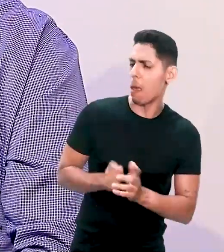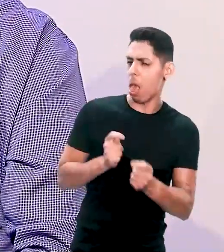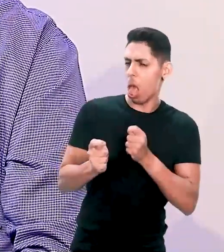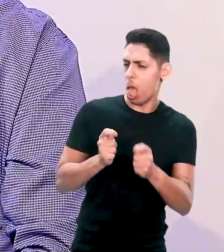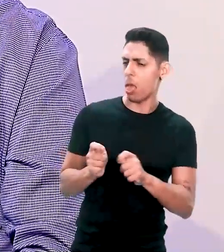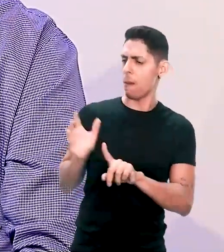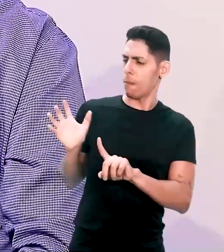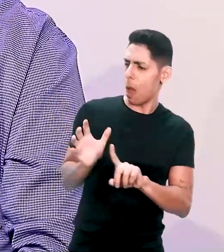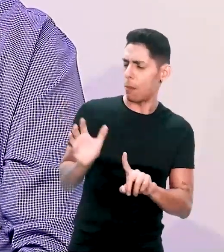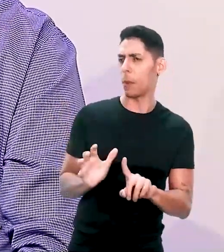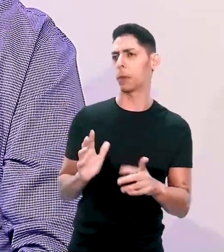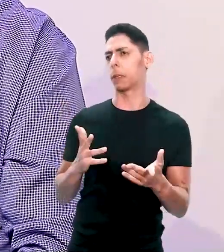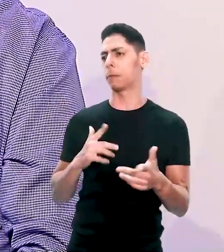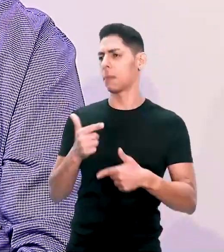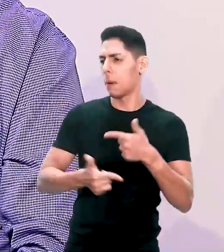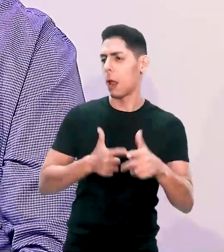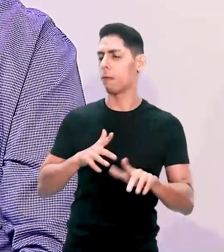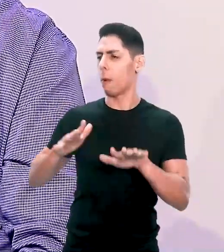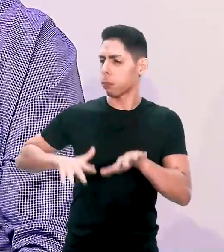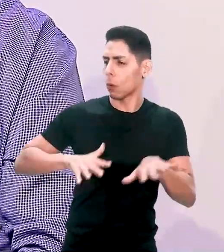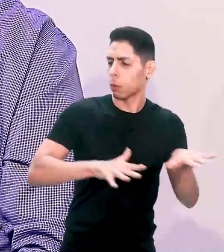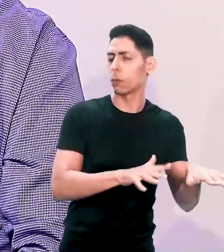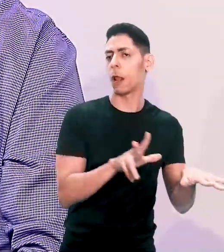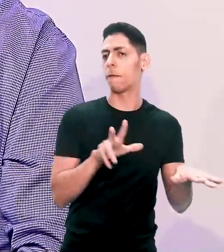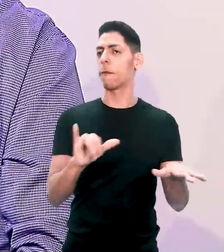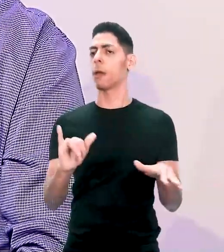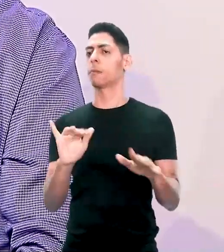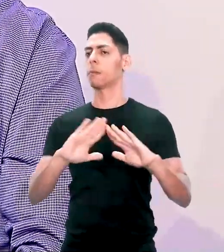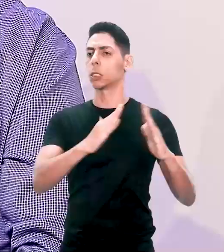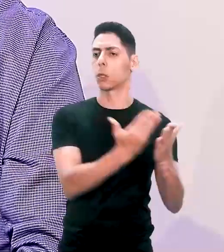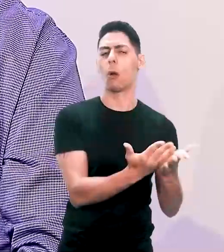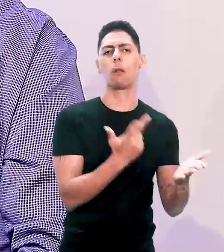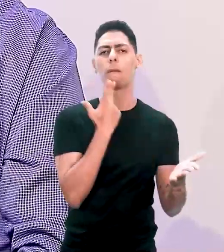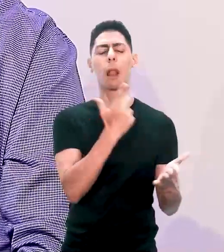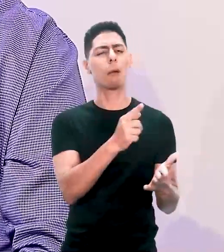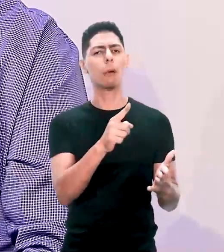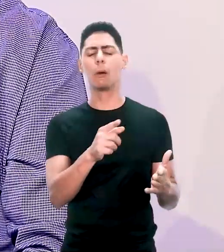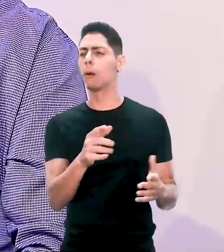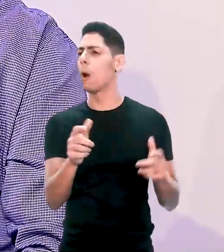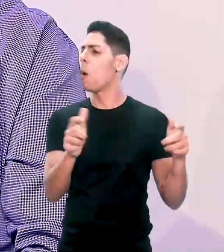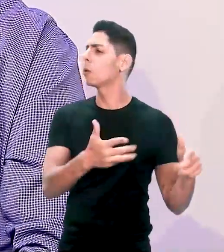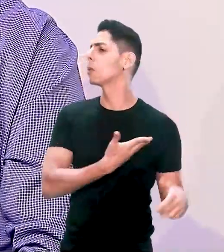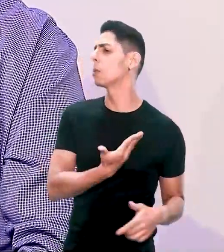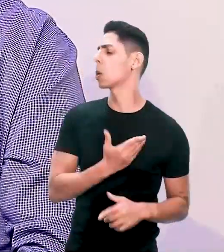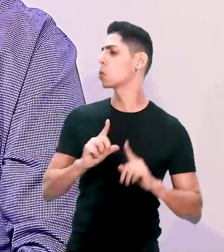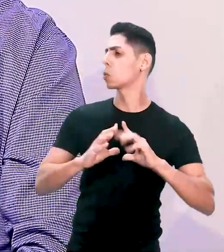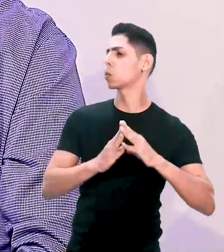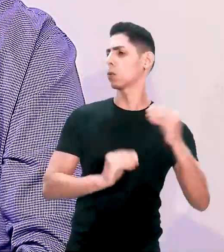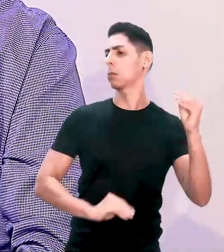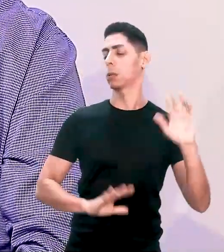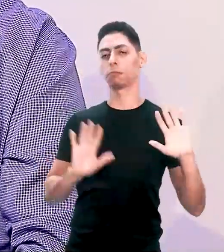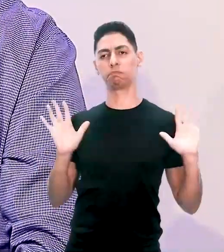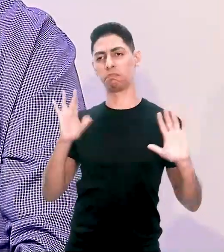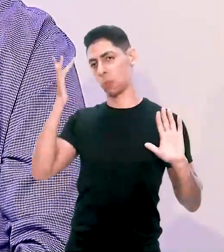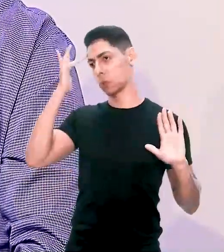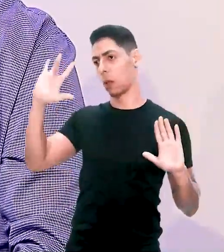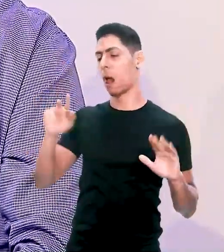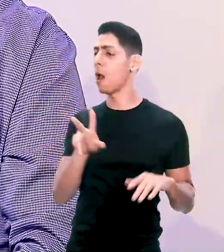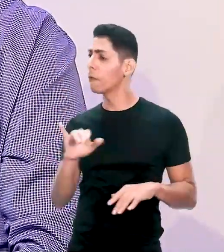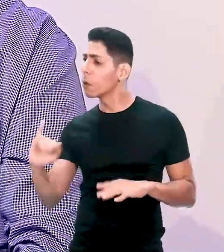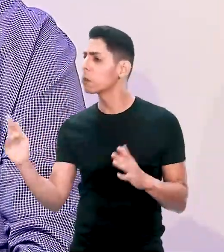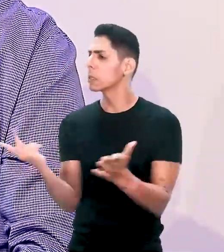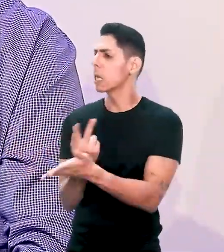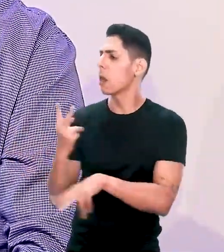que fazia movimento, aí vai para a escola, para a faculdade, depois, cadê o fulano? Cara, o fulano, aí a turma falando baixinho assim, foi